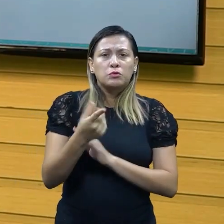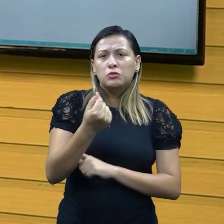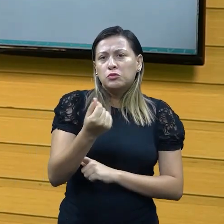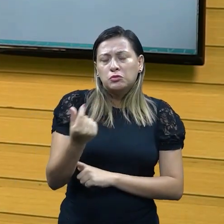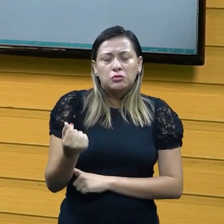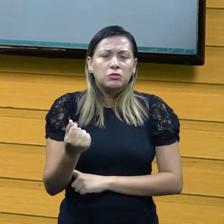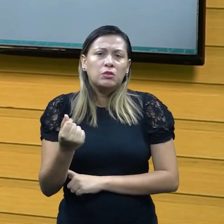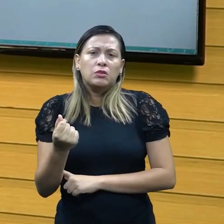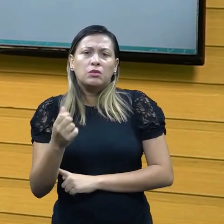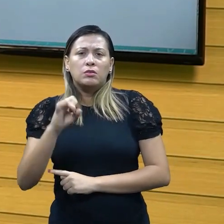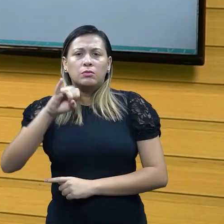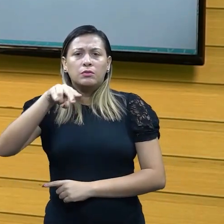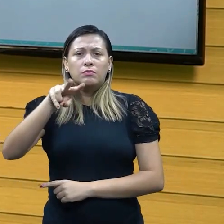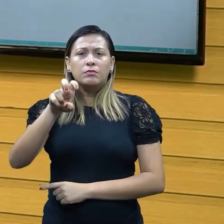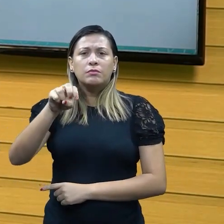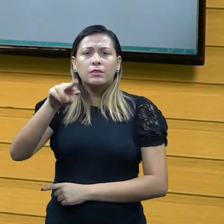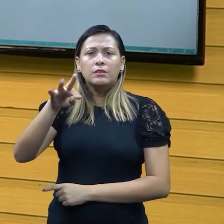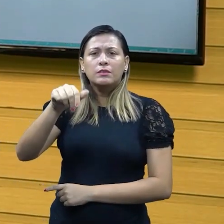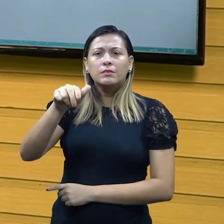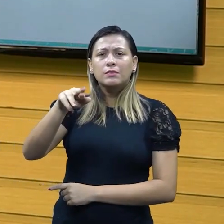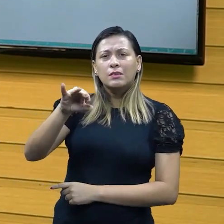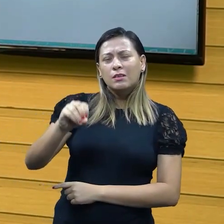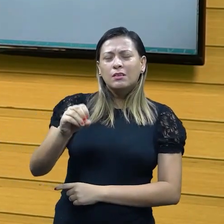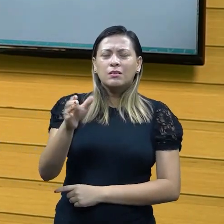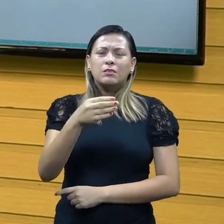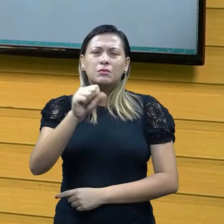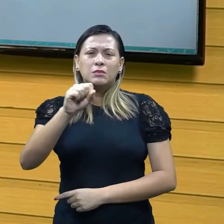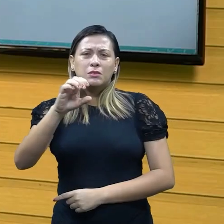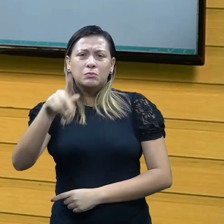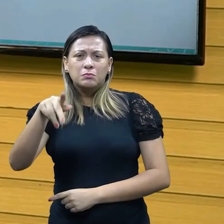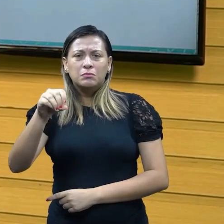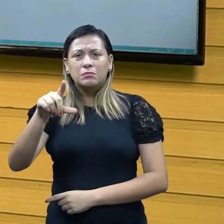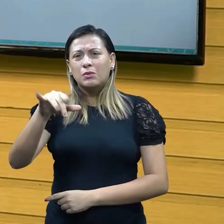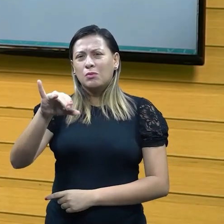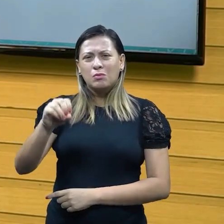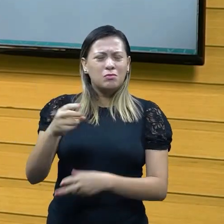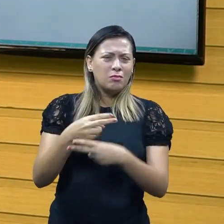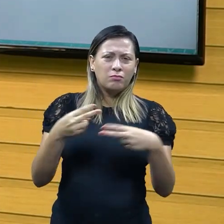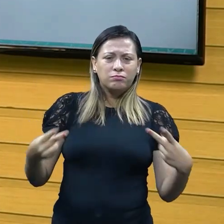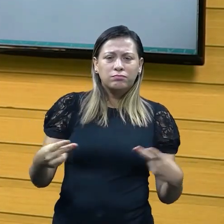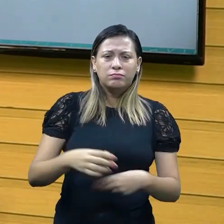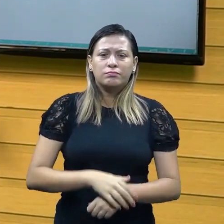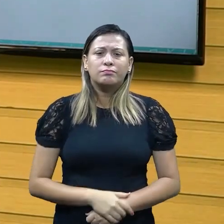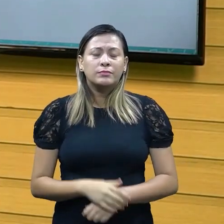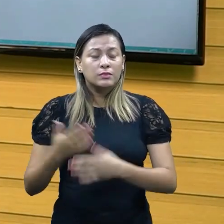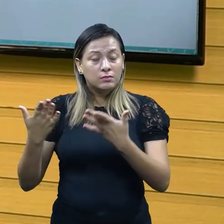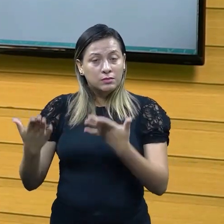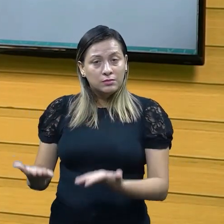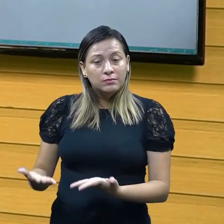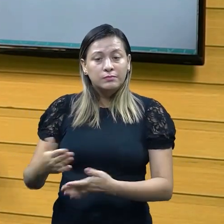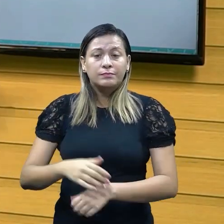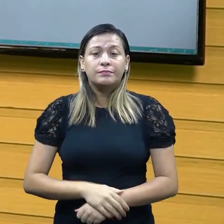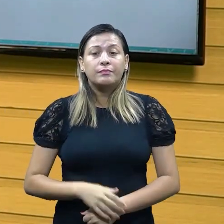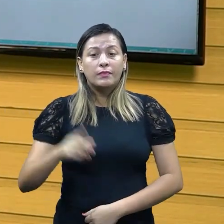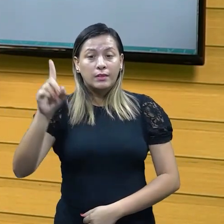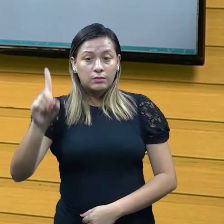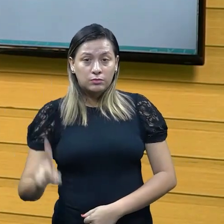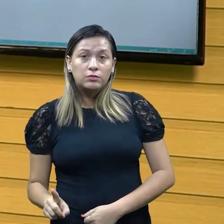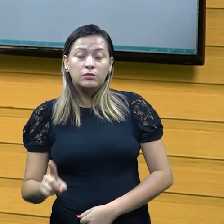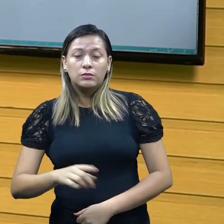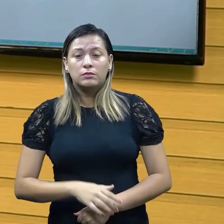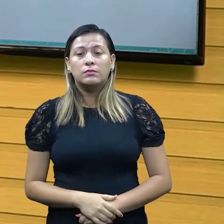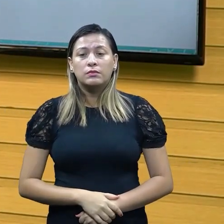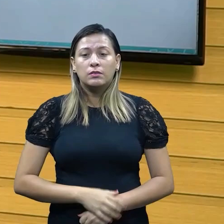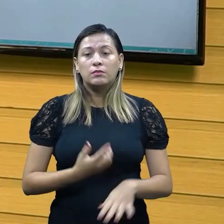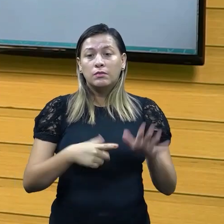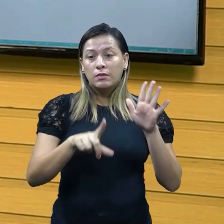em inventário, espólio, tem toda uma outra questão. O nascituro, cujo direito é resguardado pelo